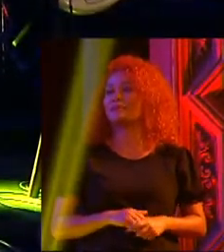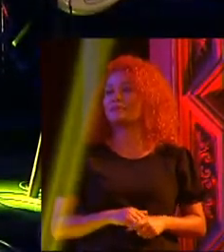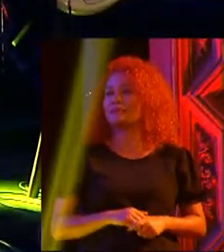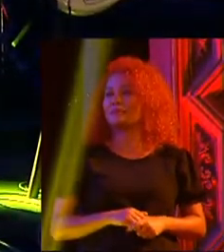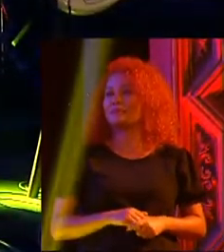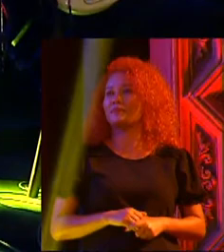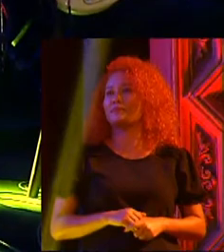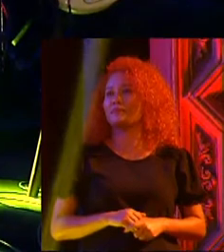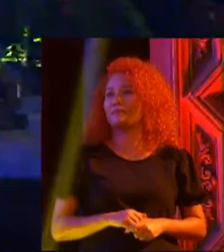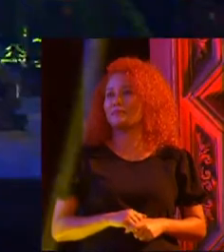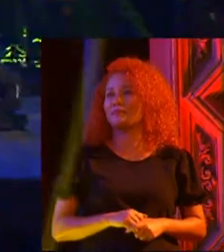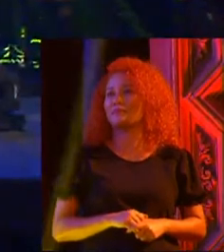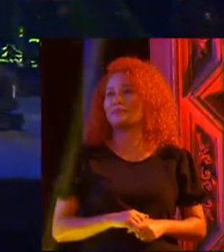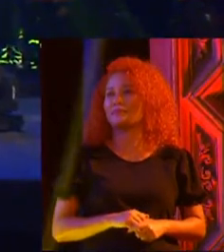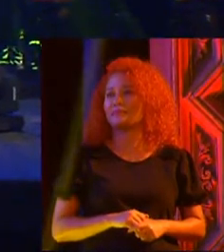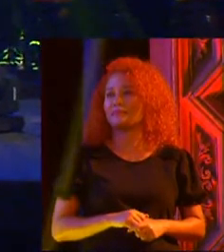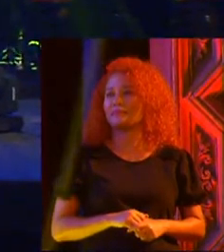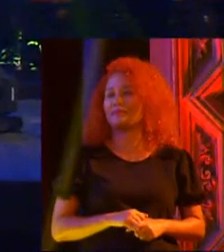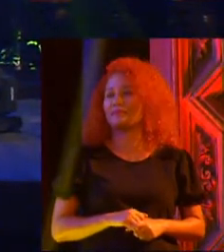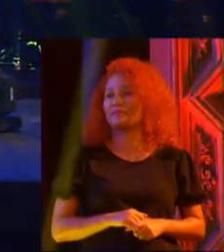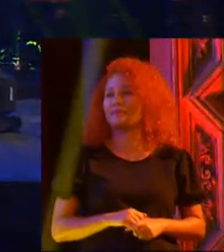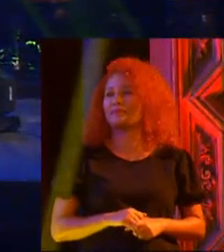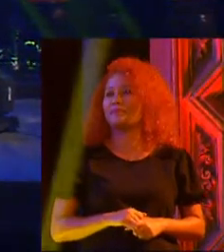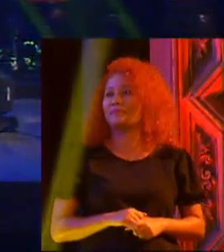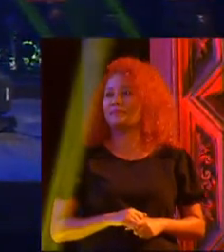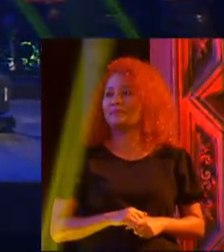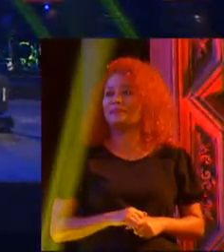Linda, parabéns. Jazz.